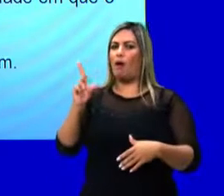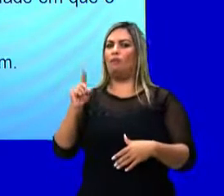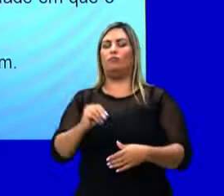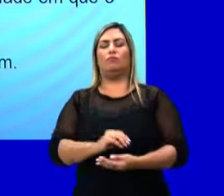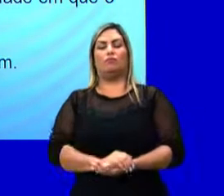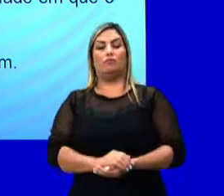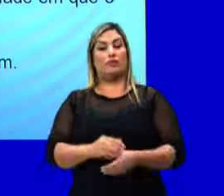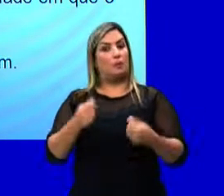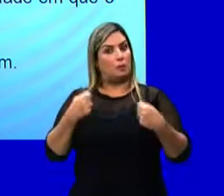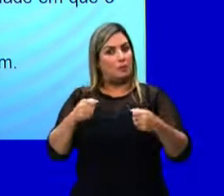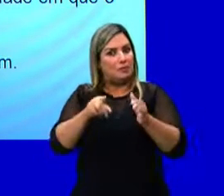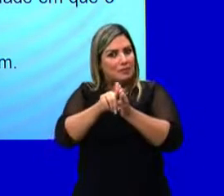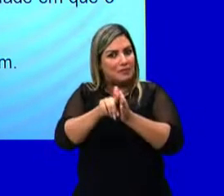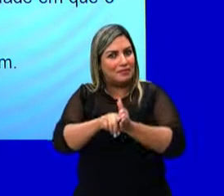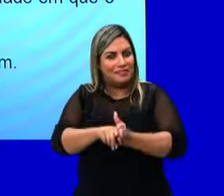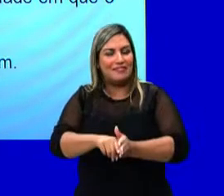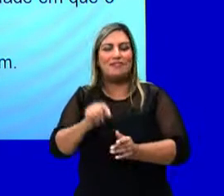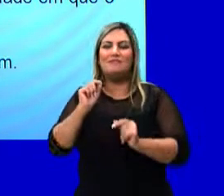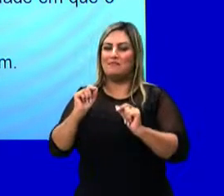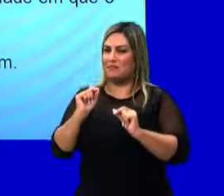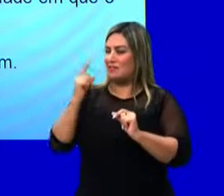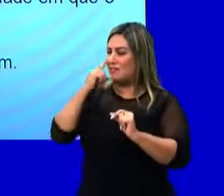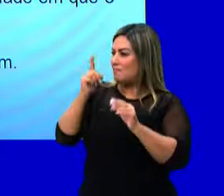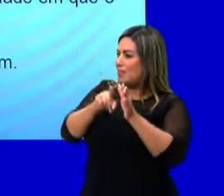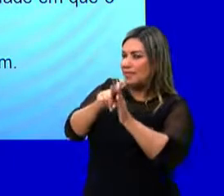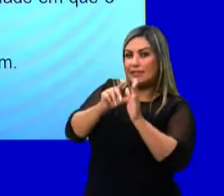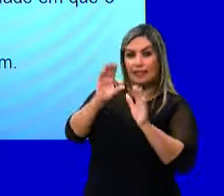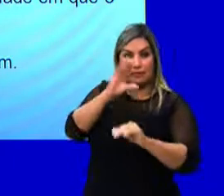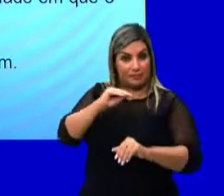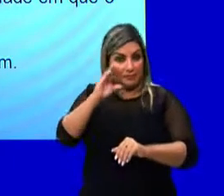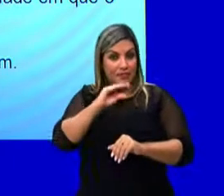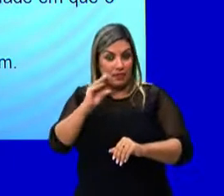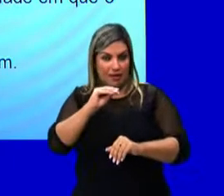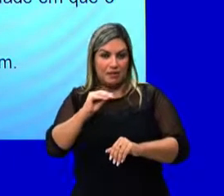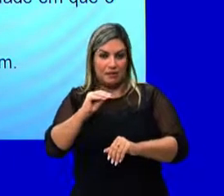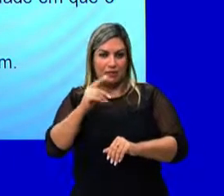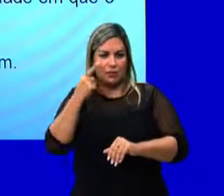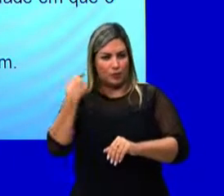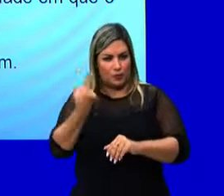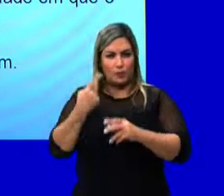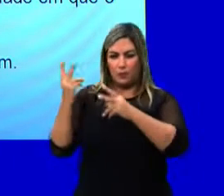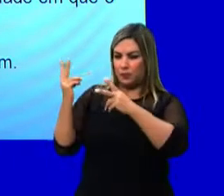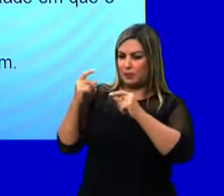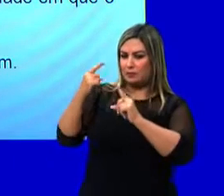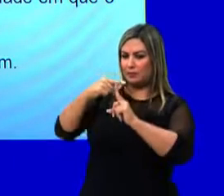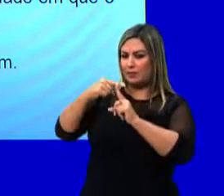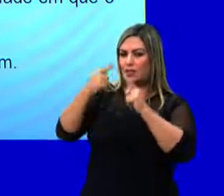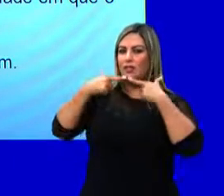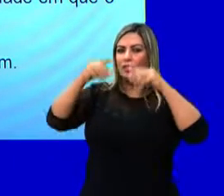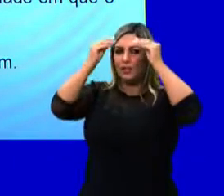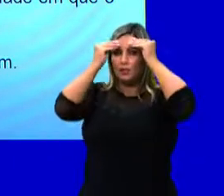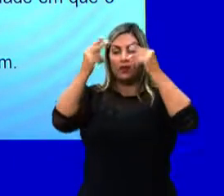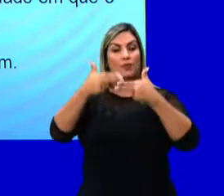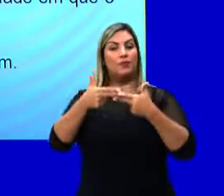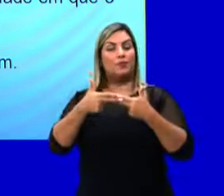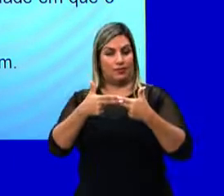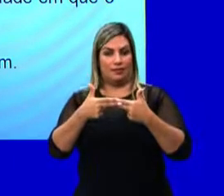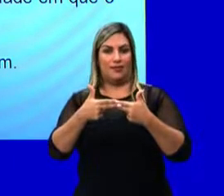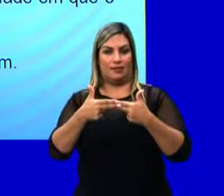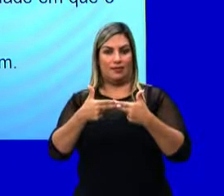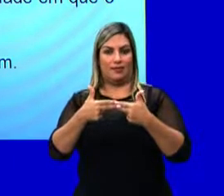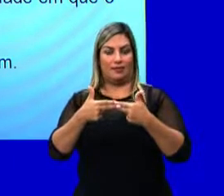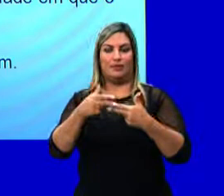Precisamos, então, analisar, né, essa fala e nós vamos perceber que tipo de linguagem foi utilizada